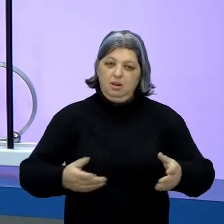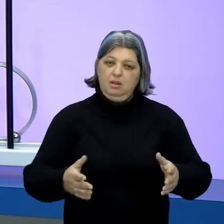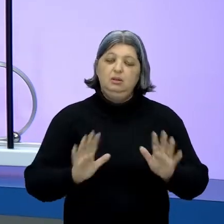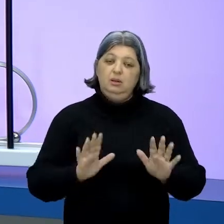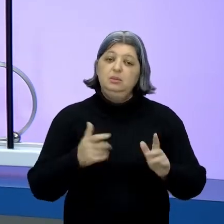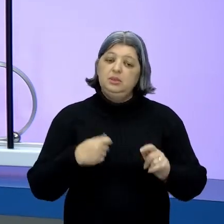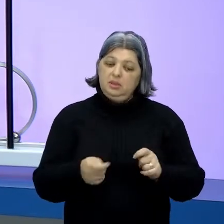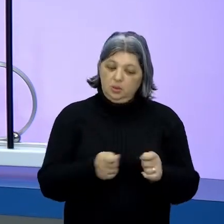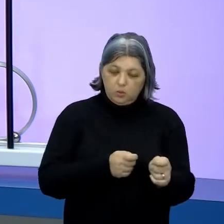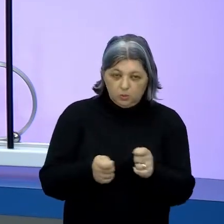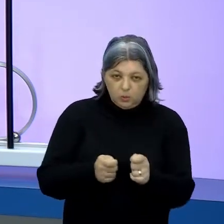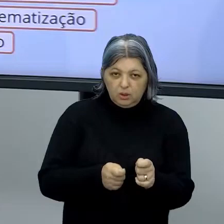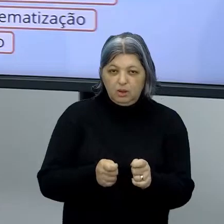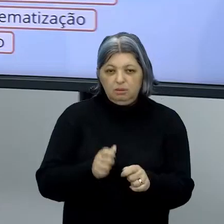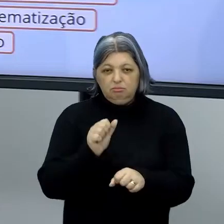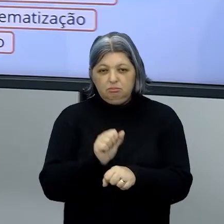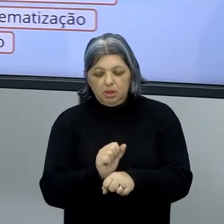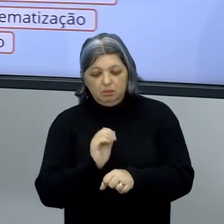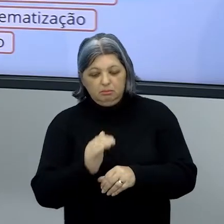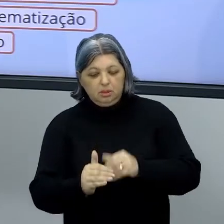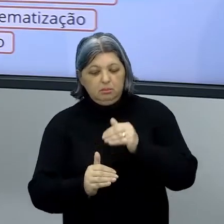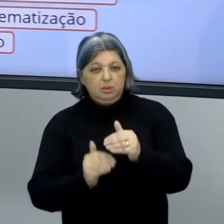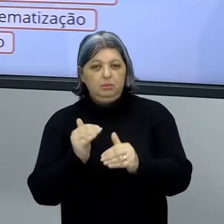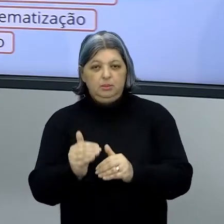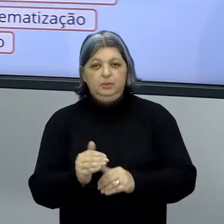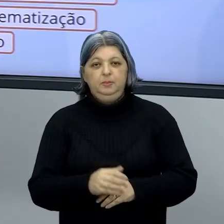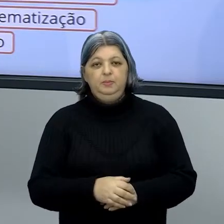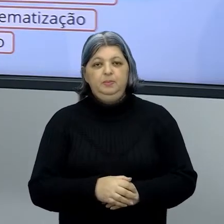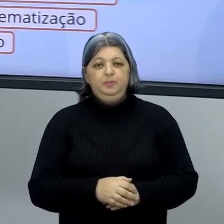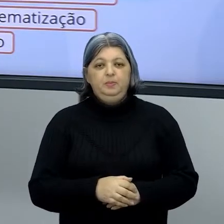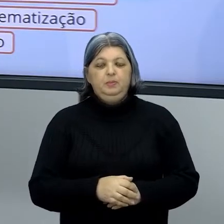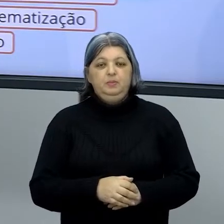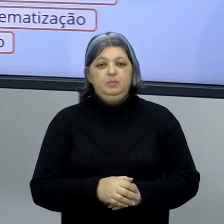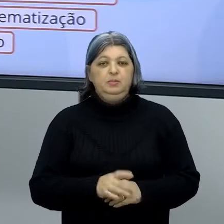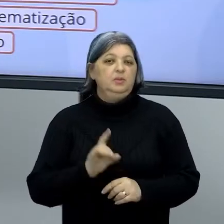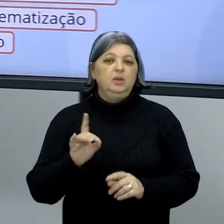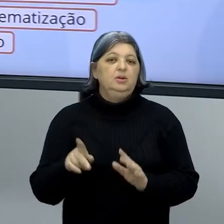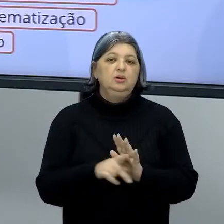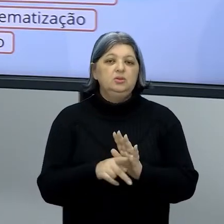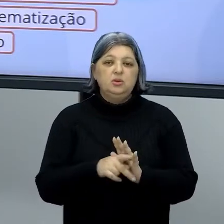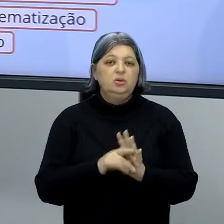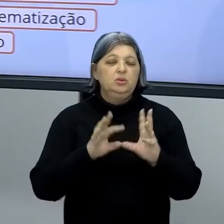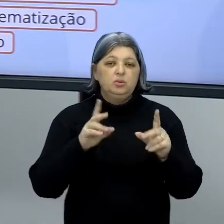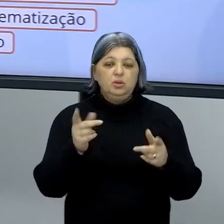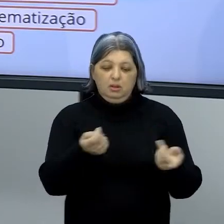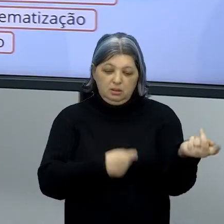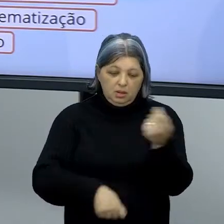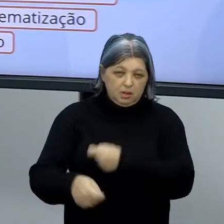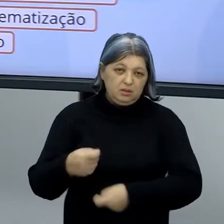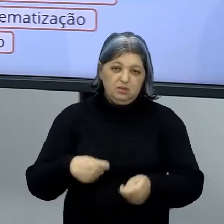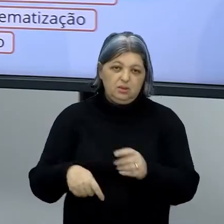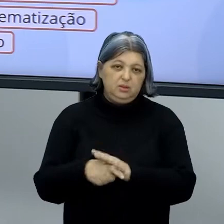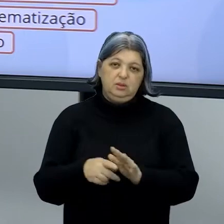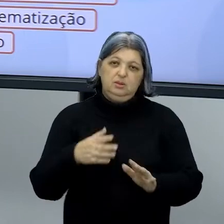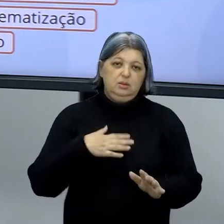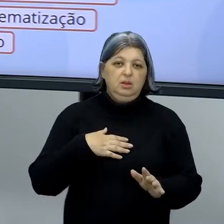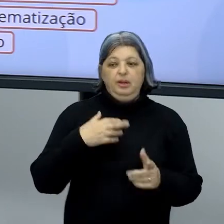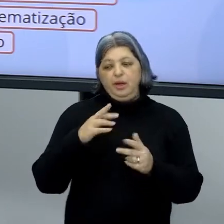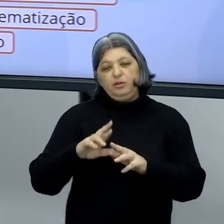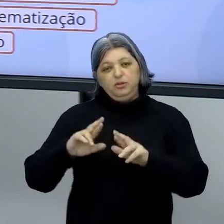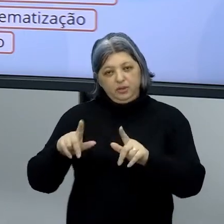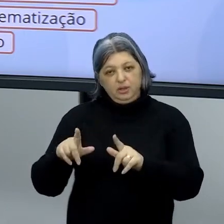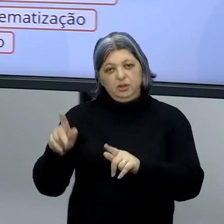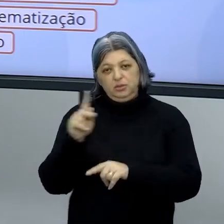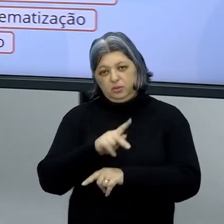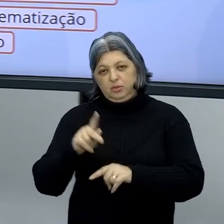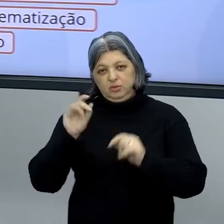tendo que parar um pouquinho, né? E eu falei bastante que a gente não trabalha com Ctrl+C e Ctrl+V nas finanças. A minhas finanças não é igual do professor